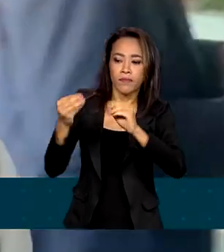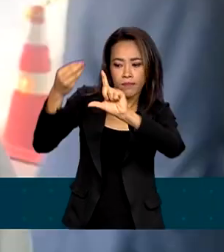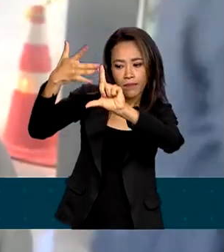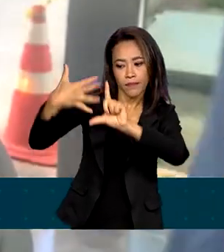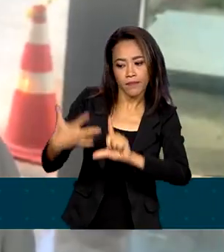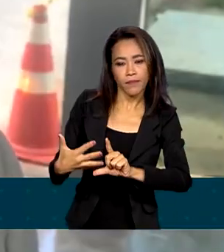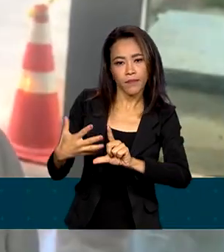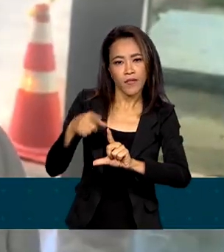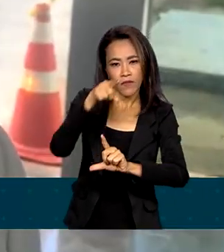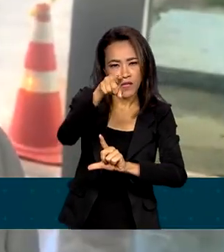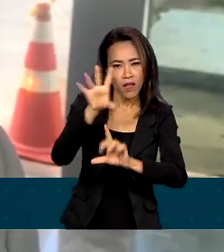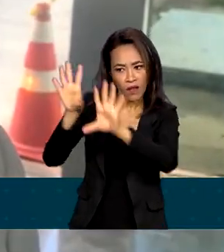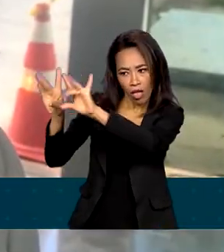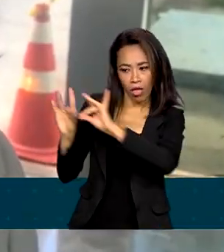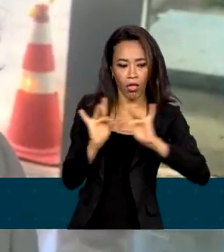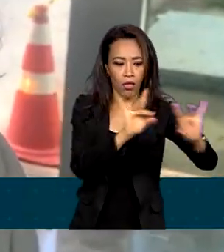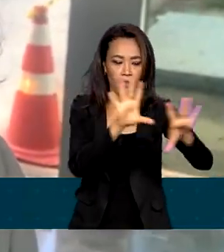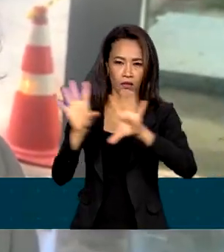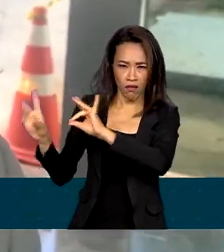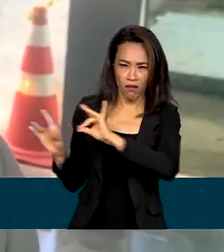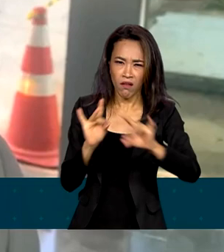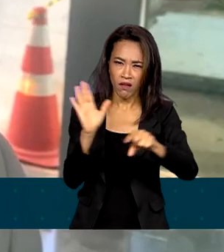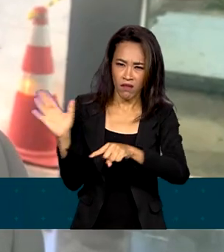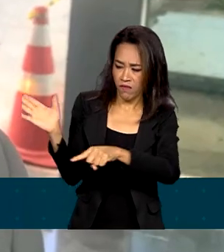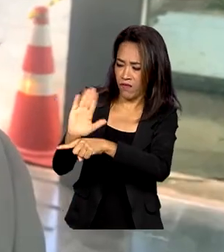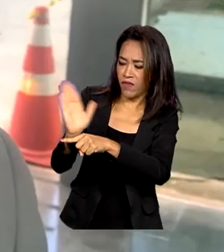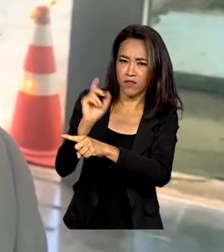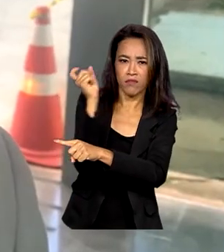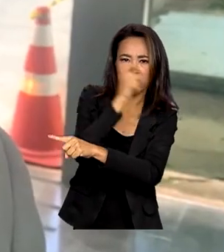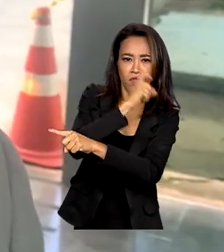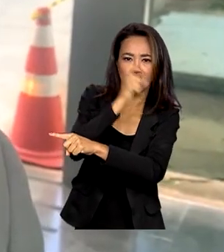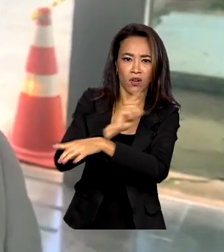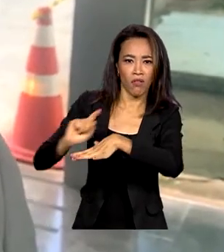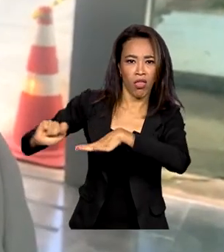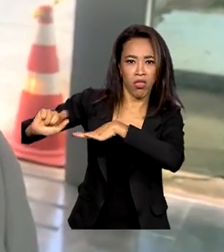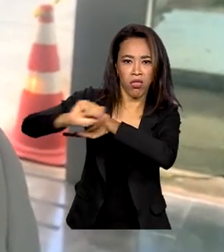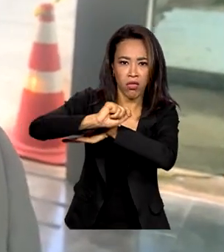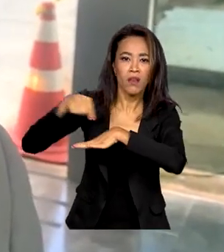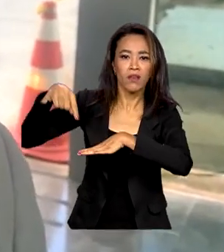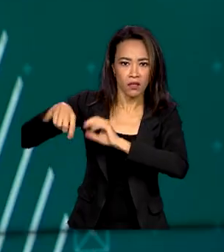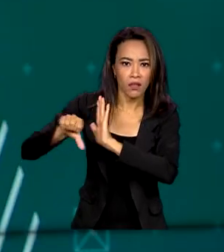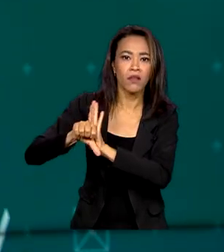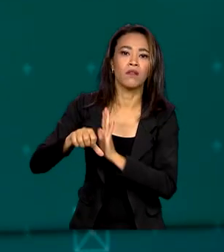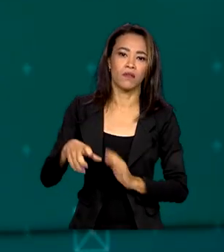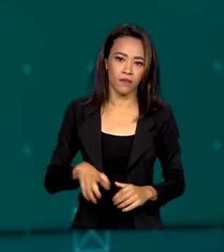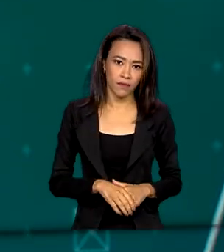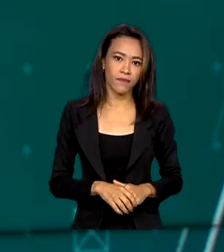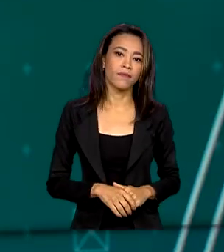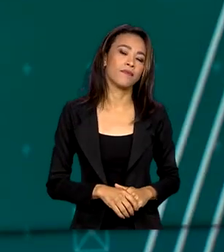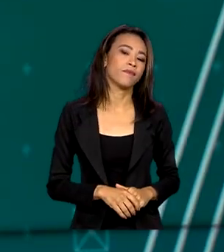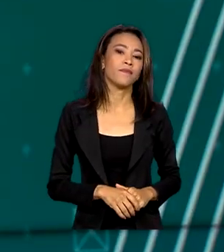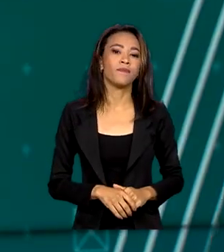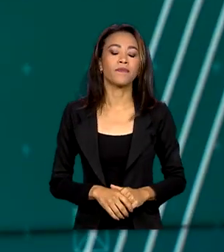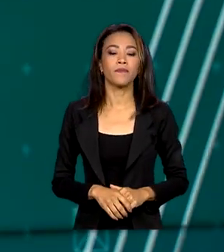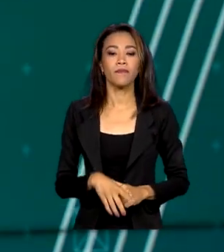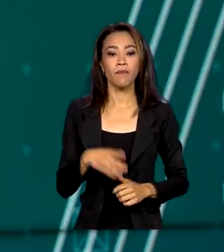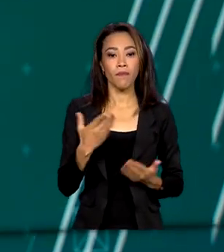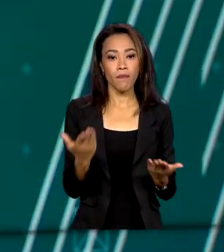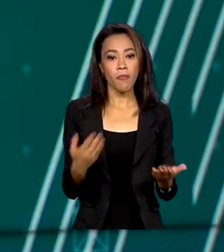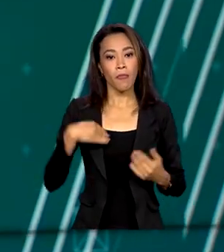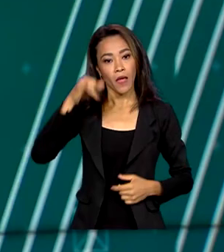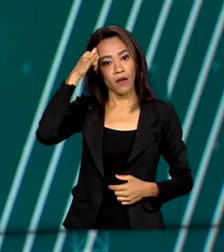não repasse esses vídeos mentirosos e, eu digo mesmo, criminosos. Para evitar